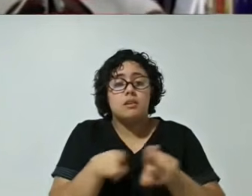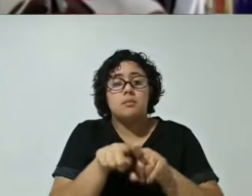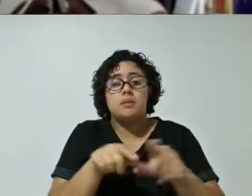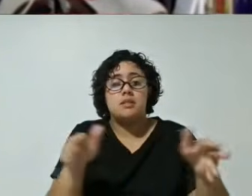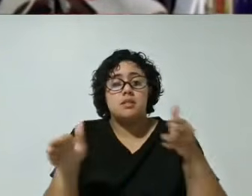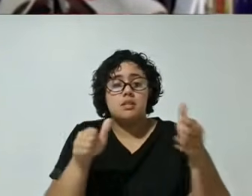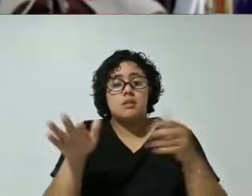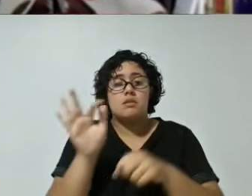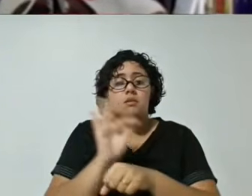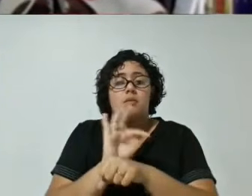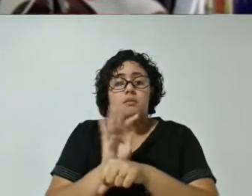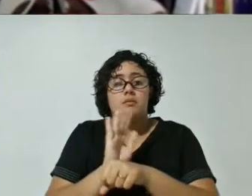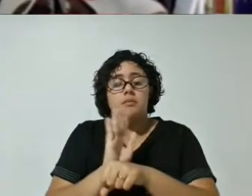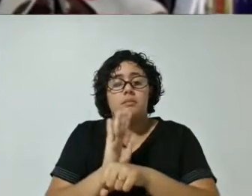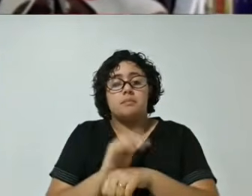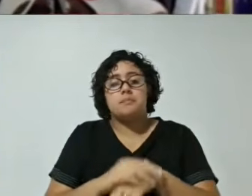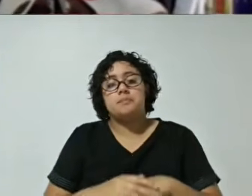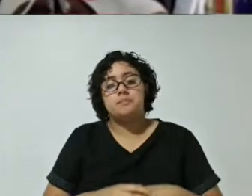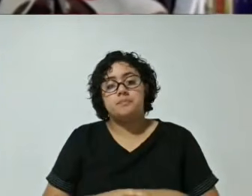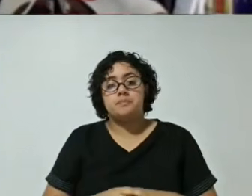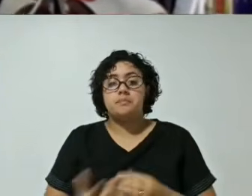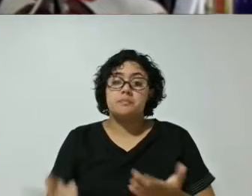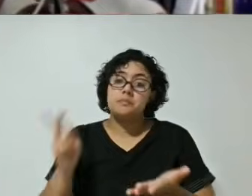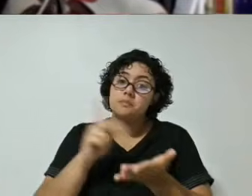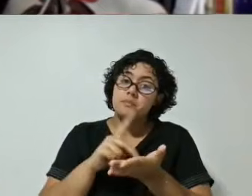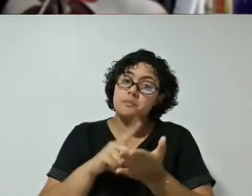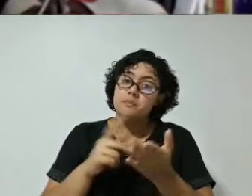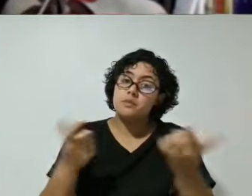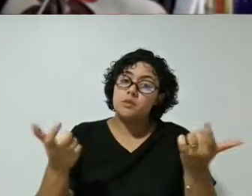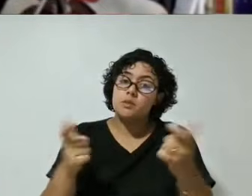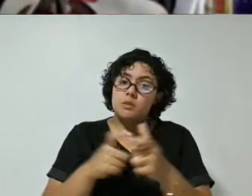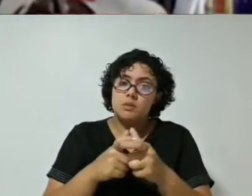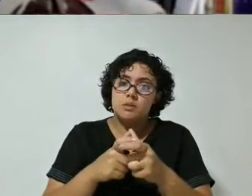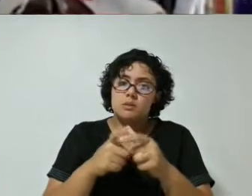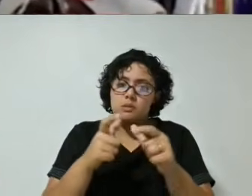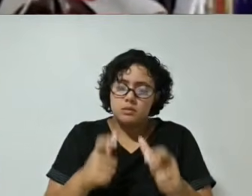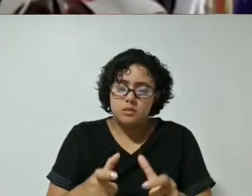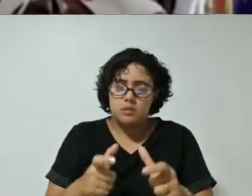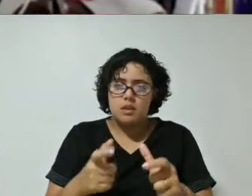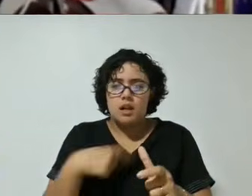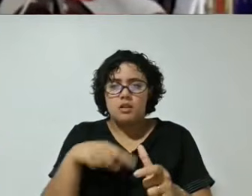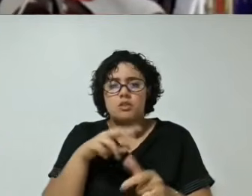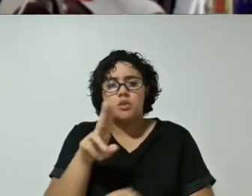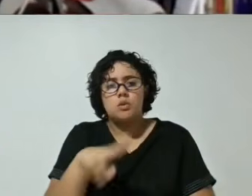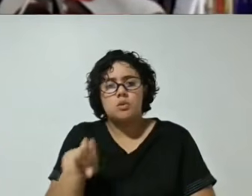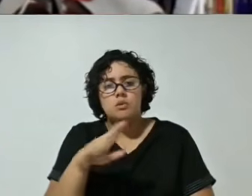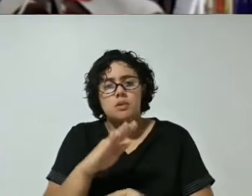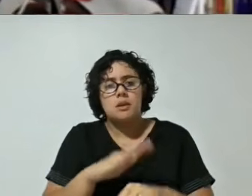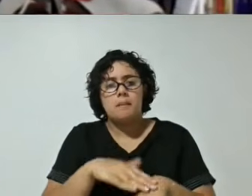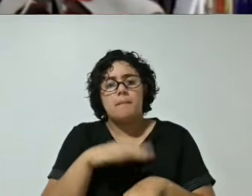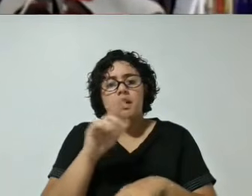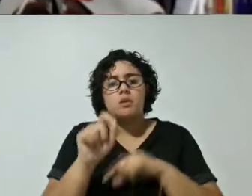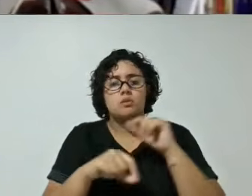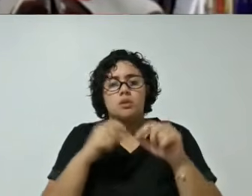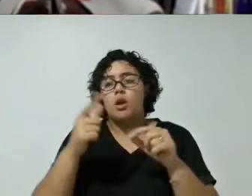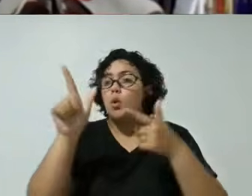Então, pelo fato do espaço pequeno, a gente utilizava vários outros espaços da